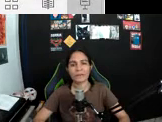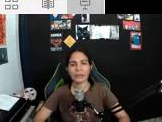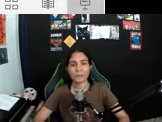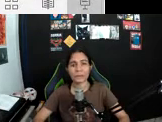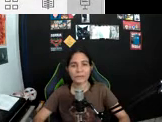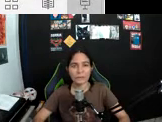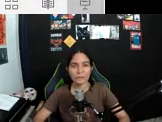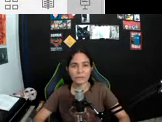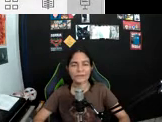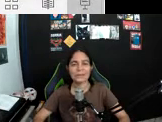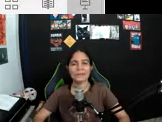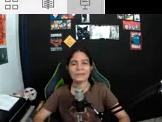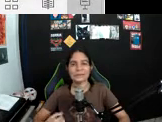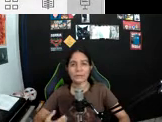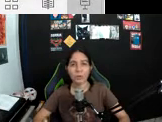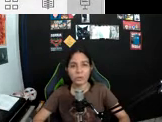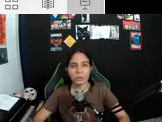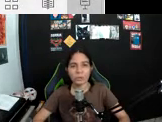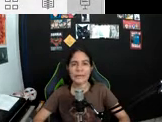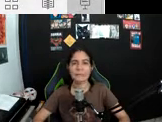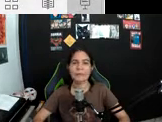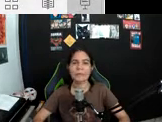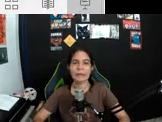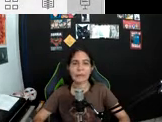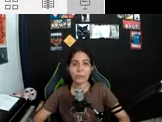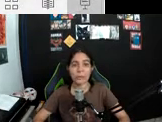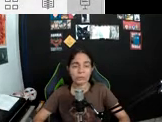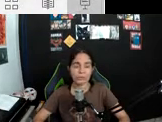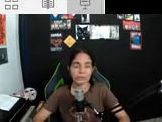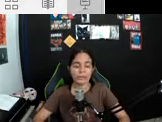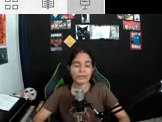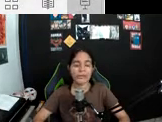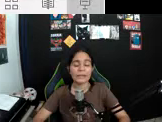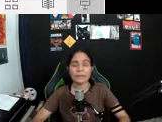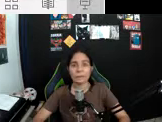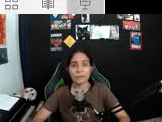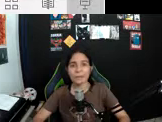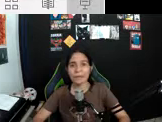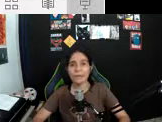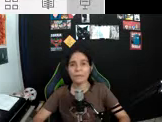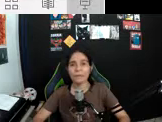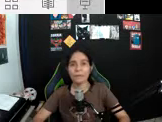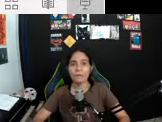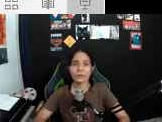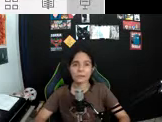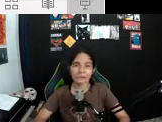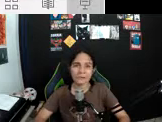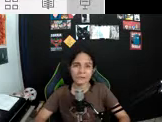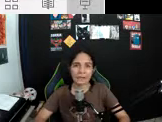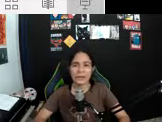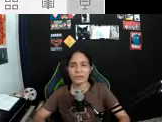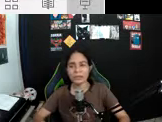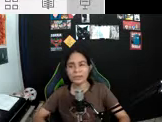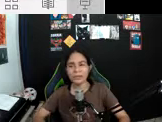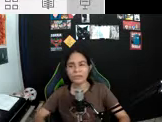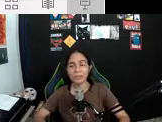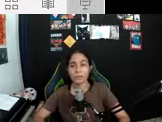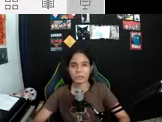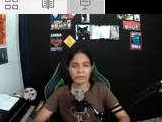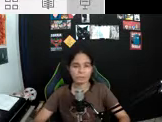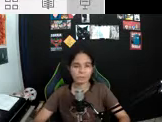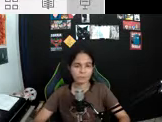né, de fato, fazer uma fiscalização, como lutar pela categoria, como realmente trabalhar a favor da sociedade